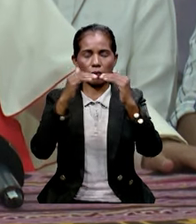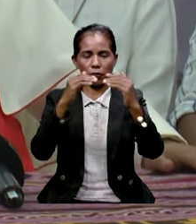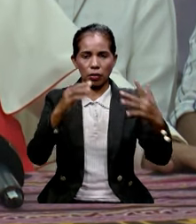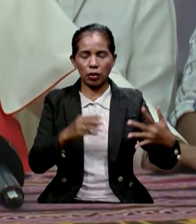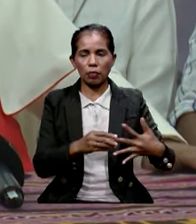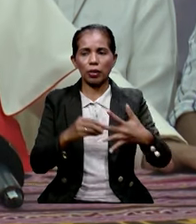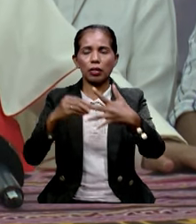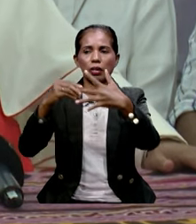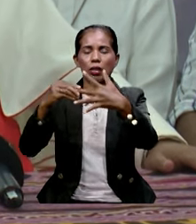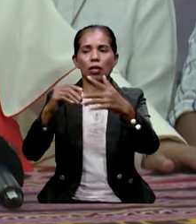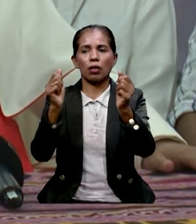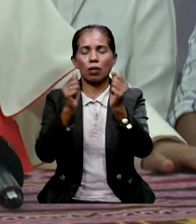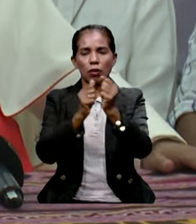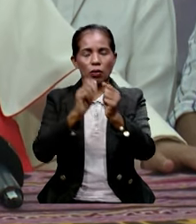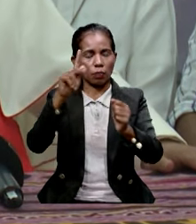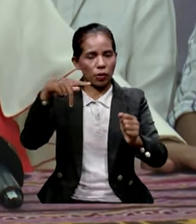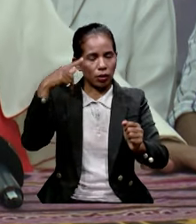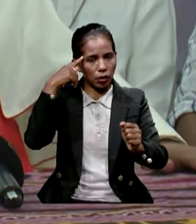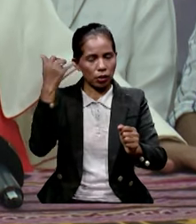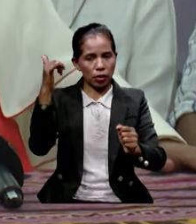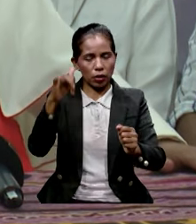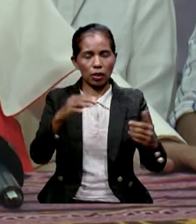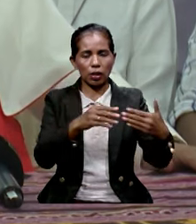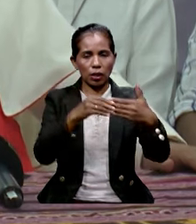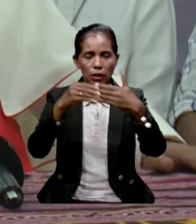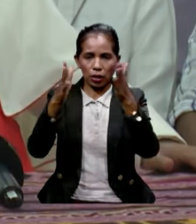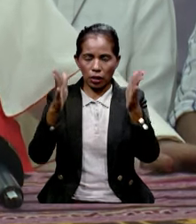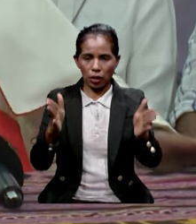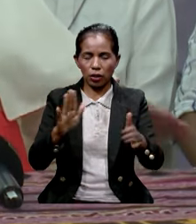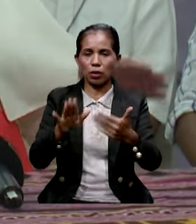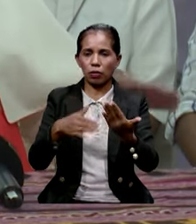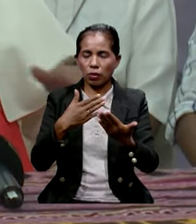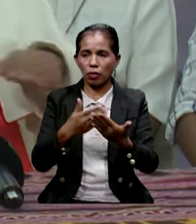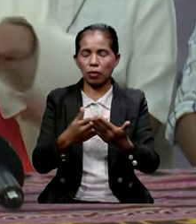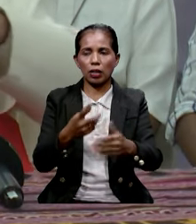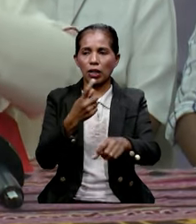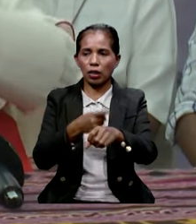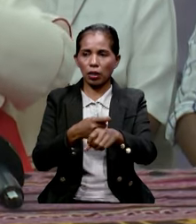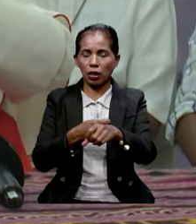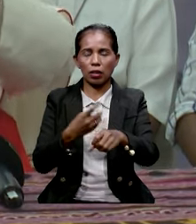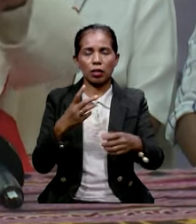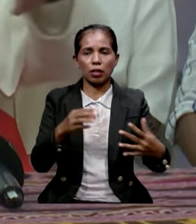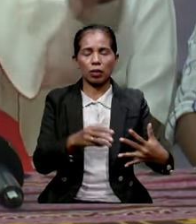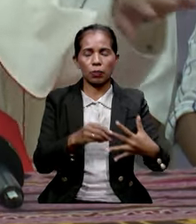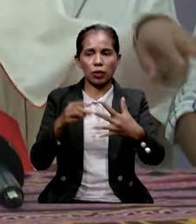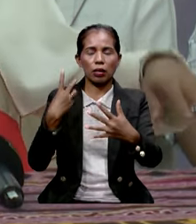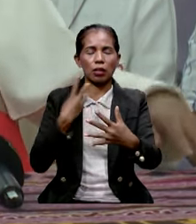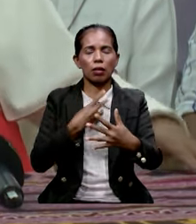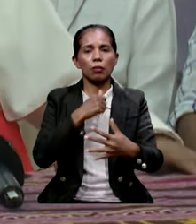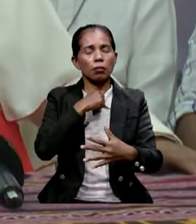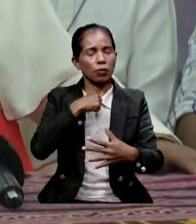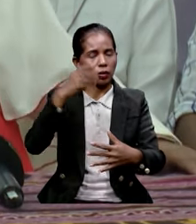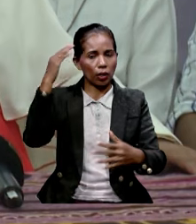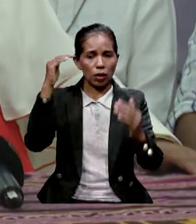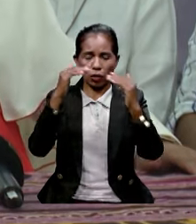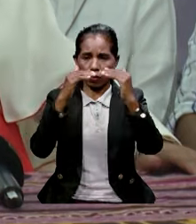ho itania político sira itania ocunai sira e a tempo e da especial né bem ao papo se o encontro especial